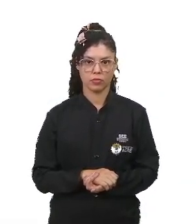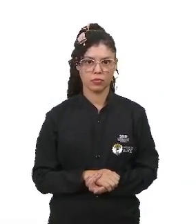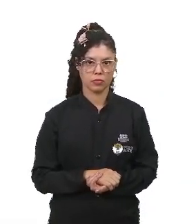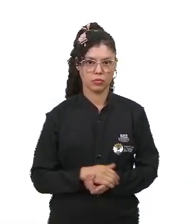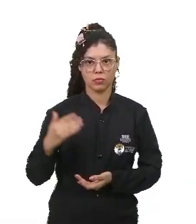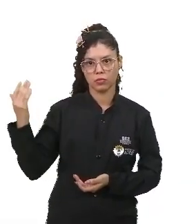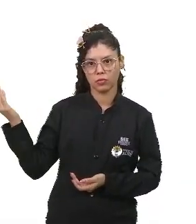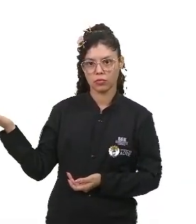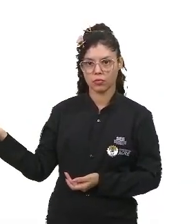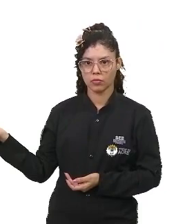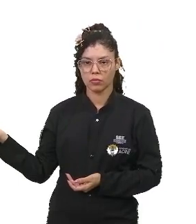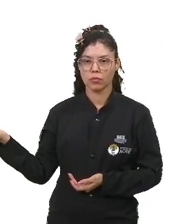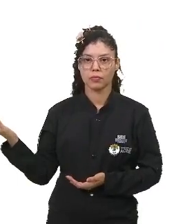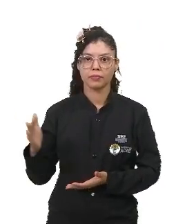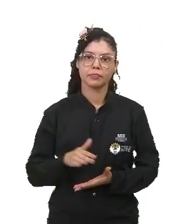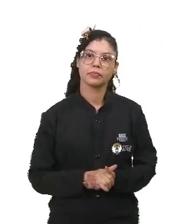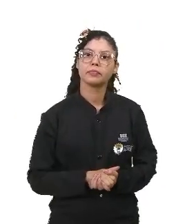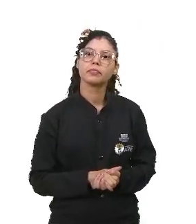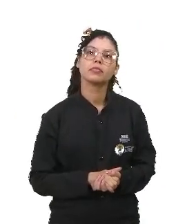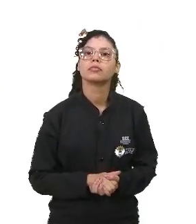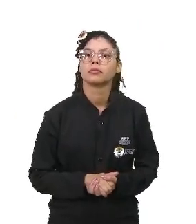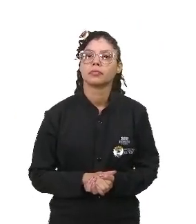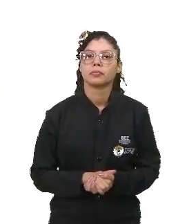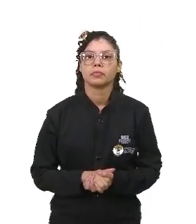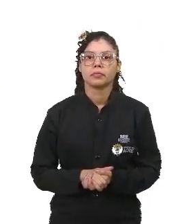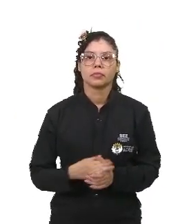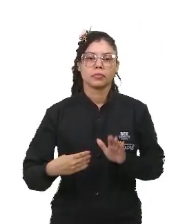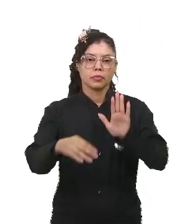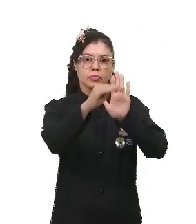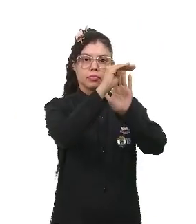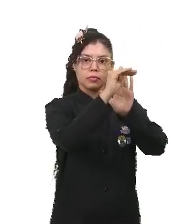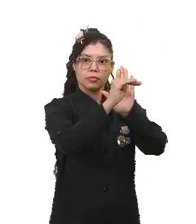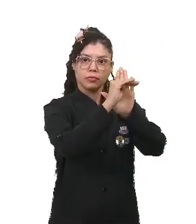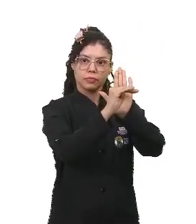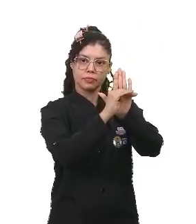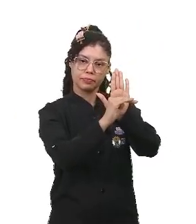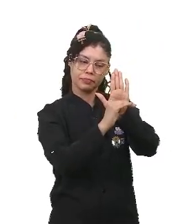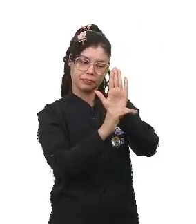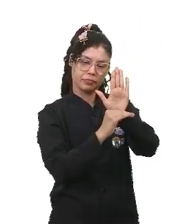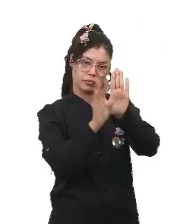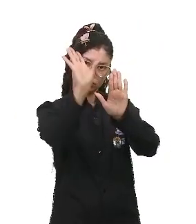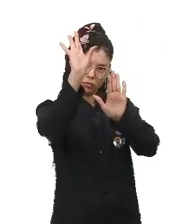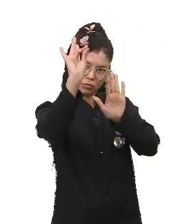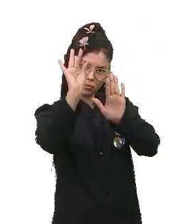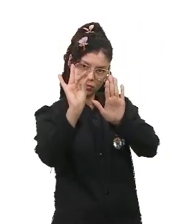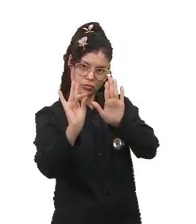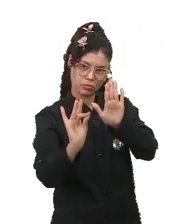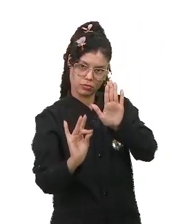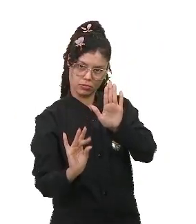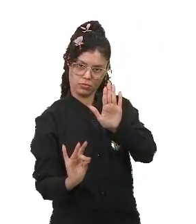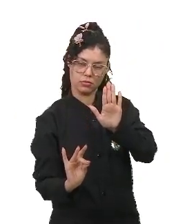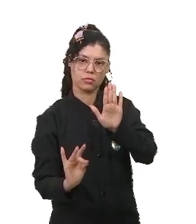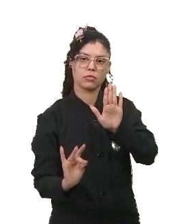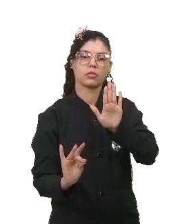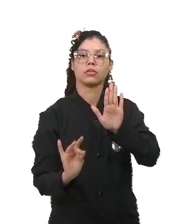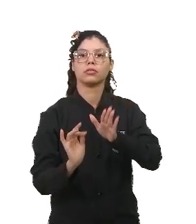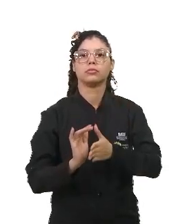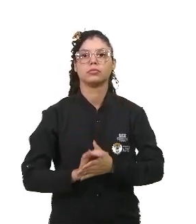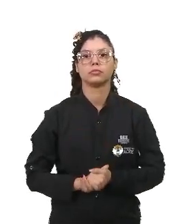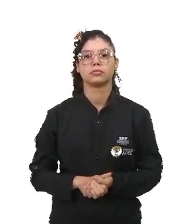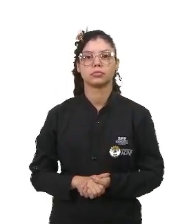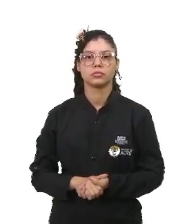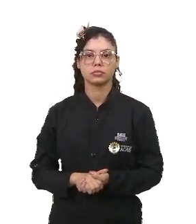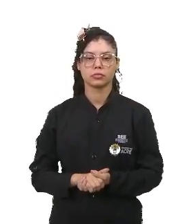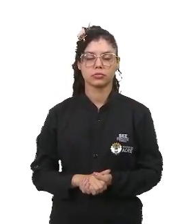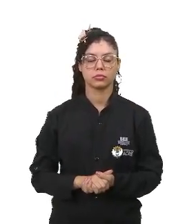vão ver aqui que eu coloquei o sumário, né, que vem discriminando tudo isso que nós falamos, né, encenação como